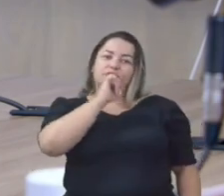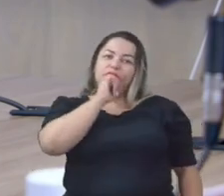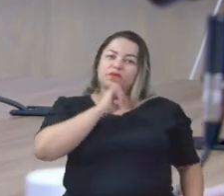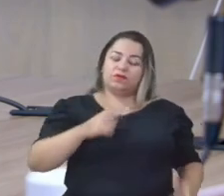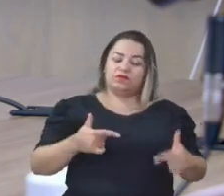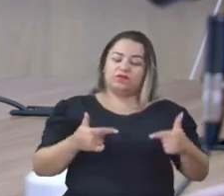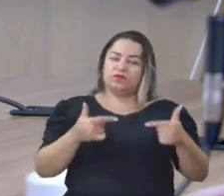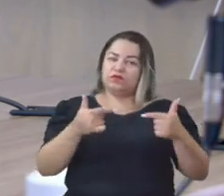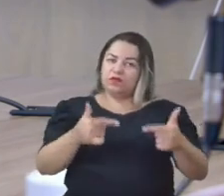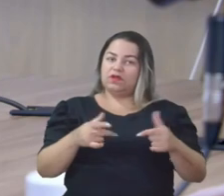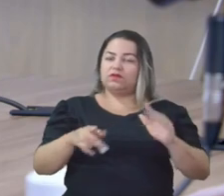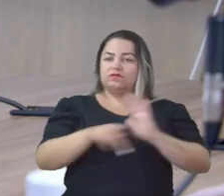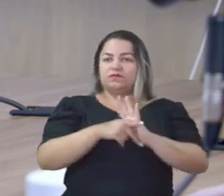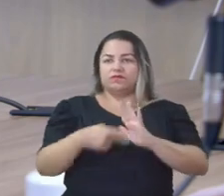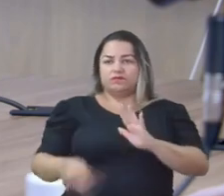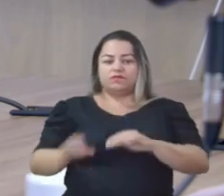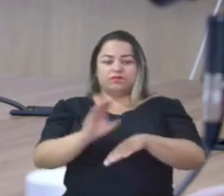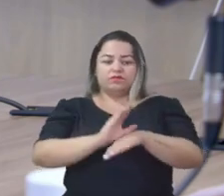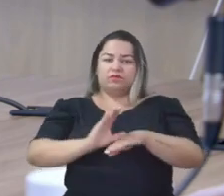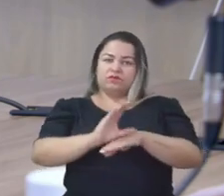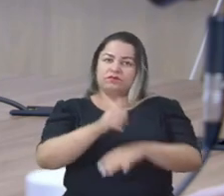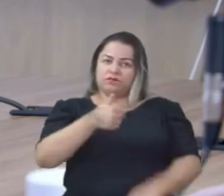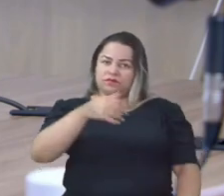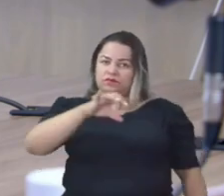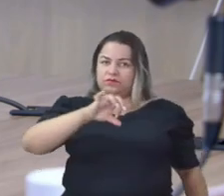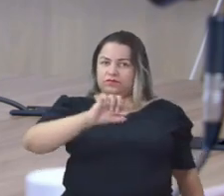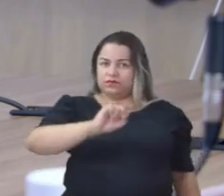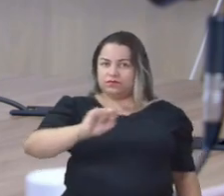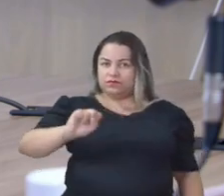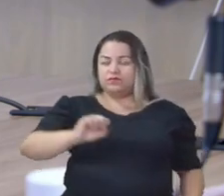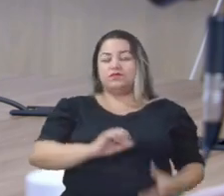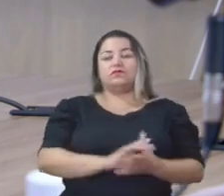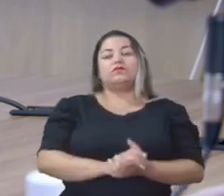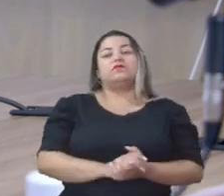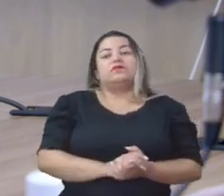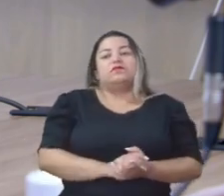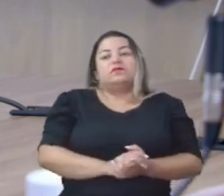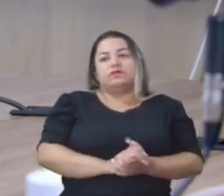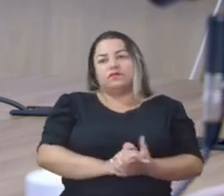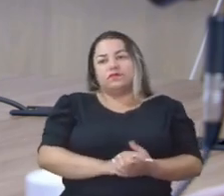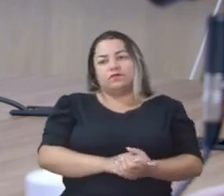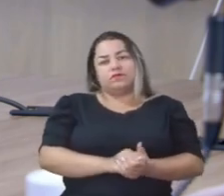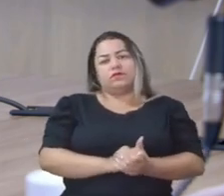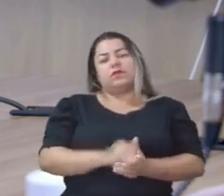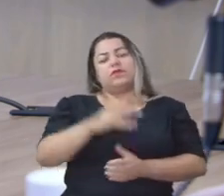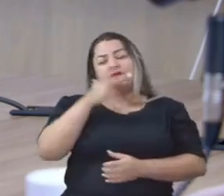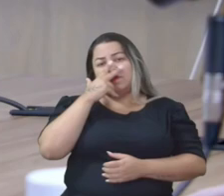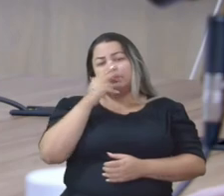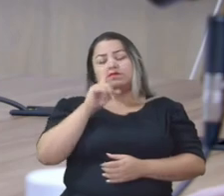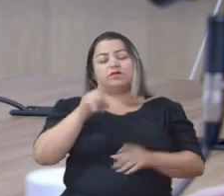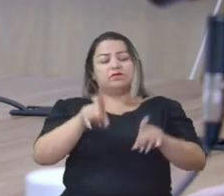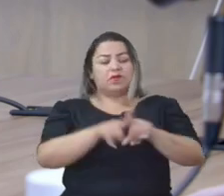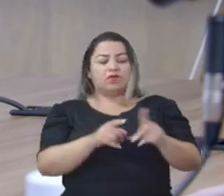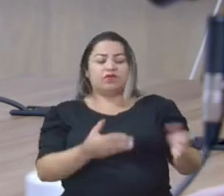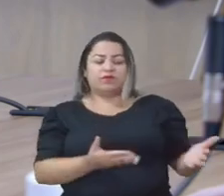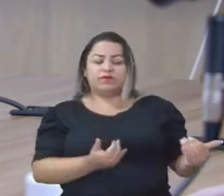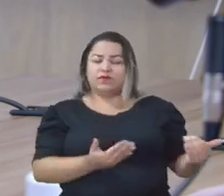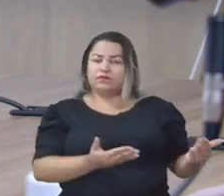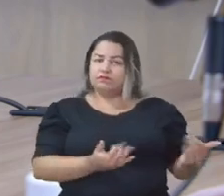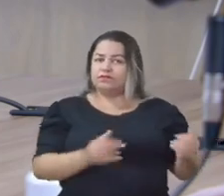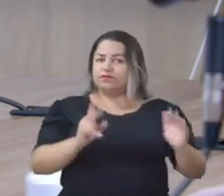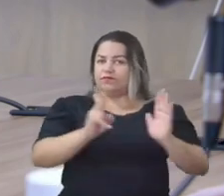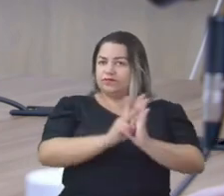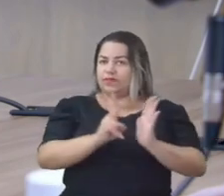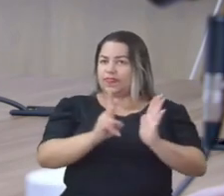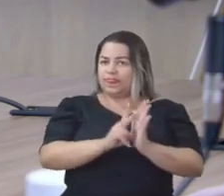lutaram pela Constituição de 1988 e tudo mais. Então, eu acho que é muito nisso. A juventude indígena,